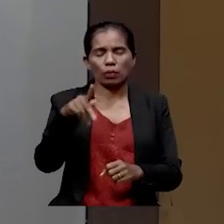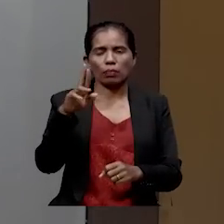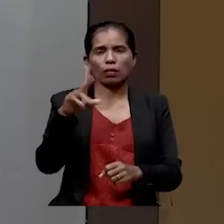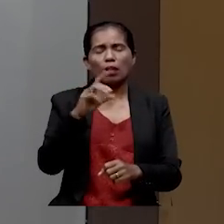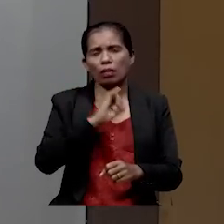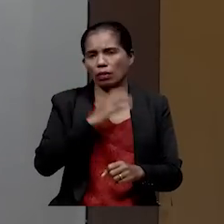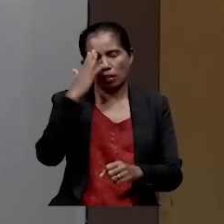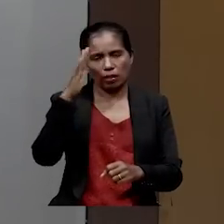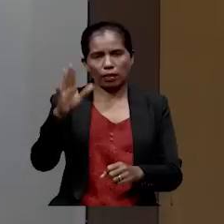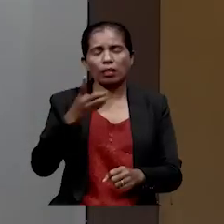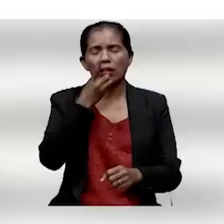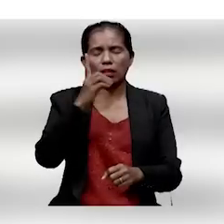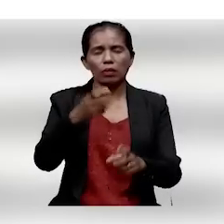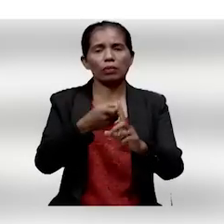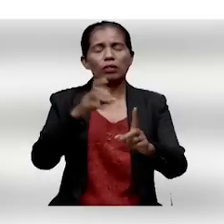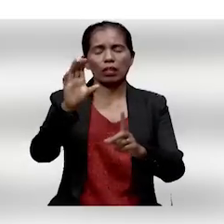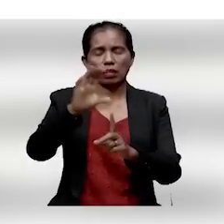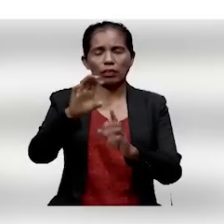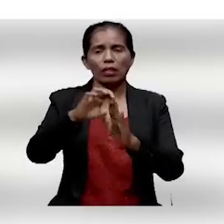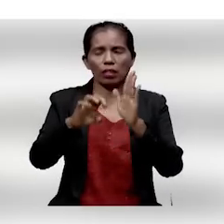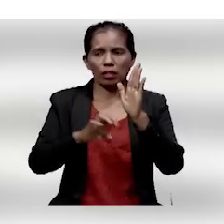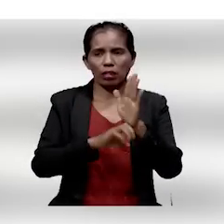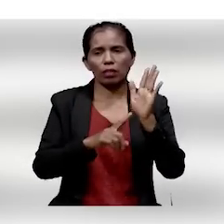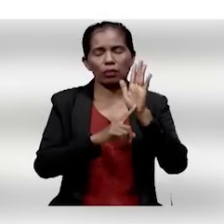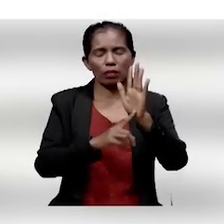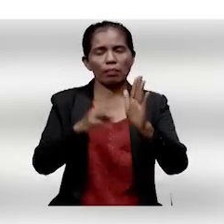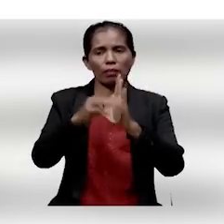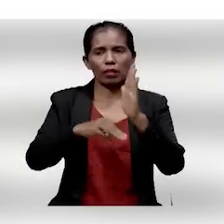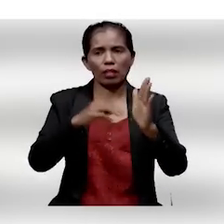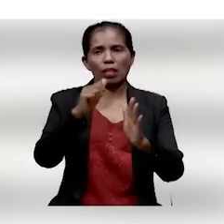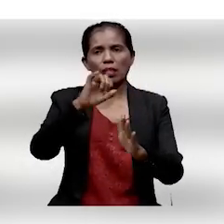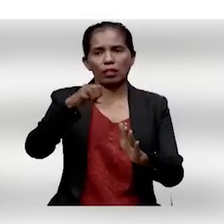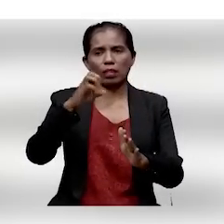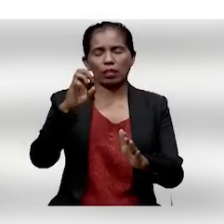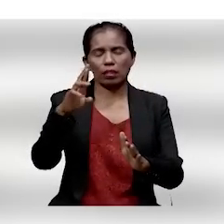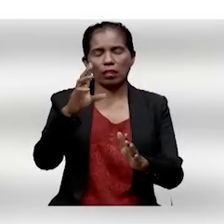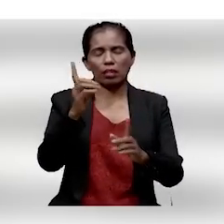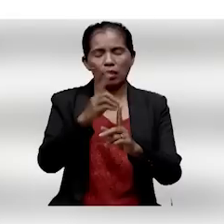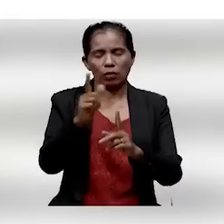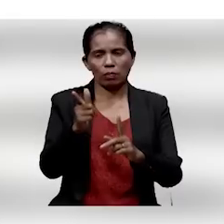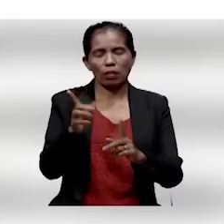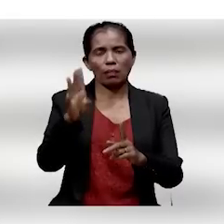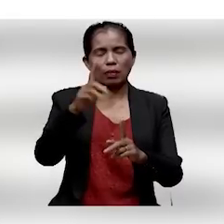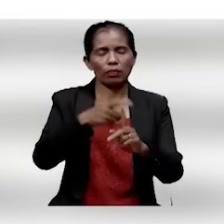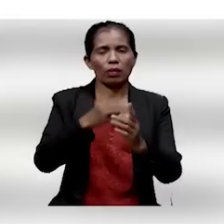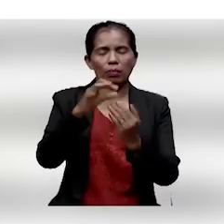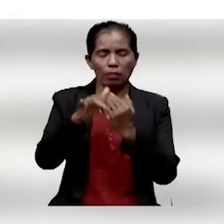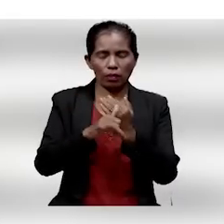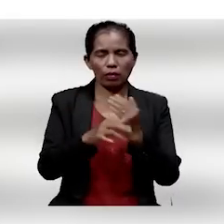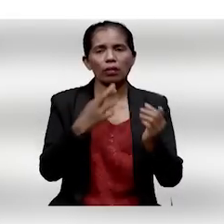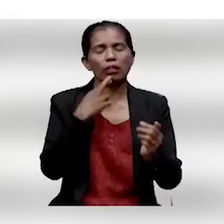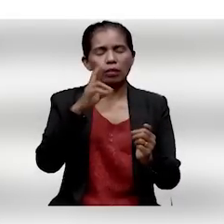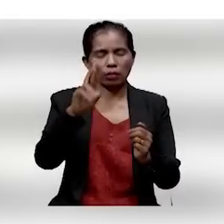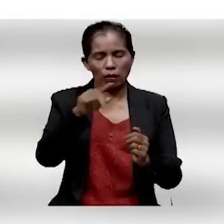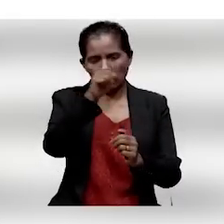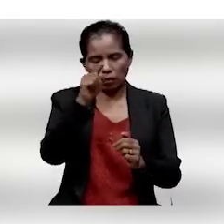Declaração se chefe estado José Ramos Horta né publica em mídia internacional Al Jazeera e a lorong ronro singat fulan mayutinang né ho di responde ba